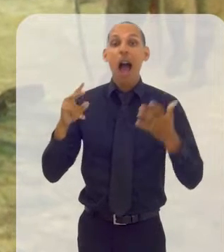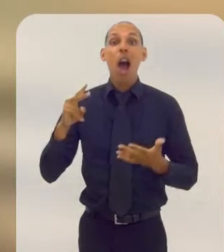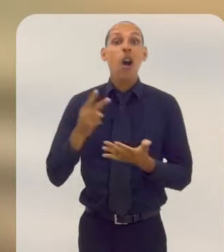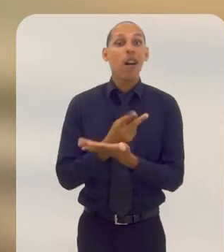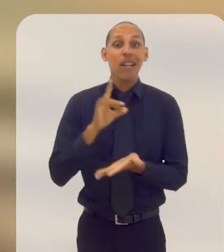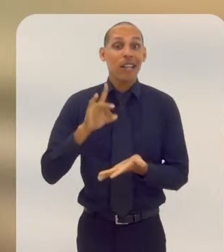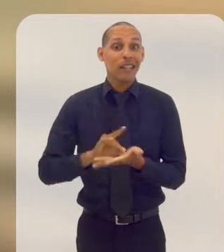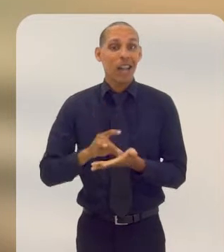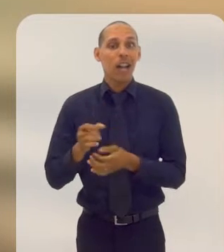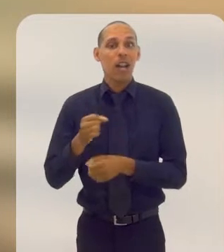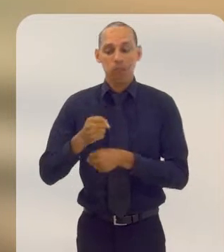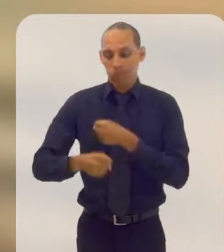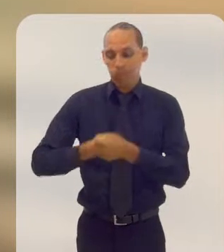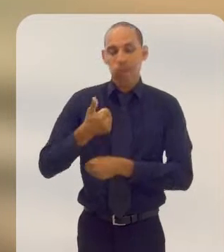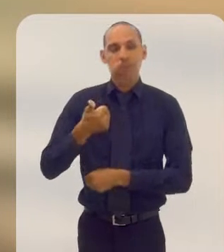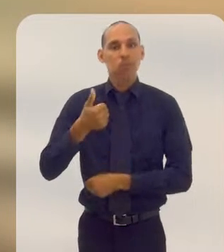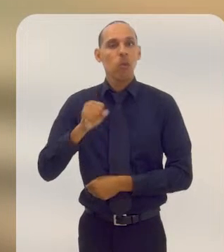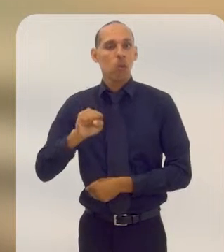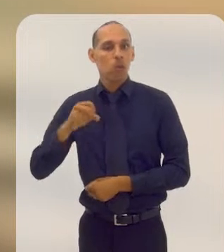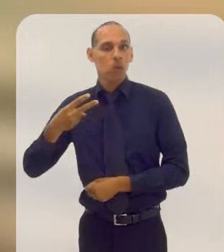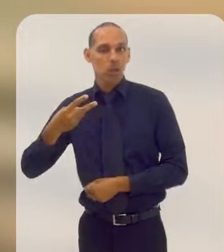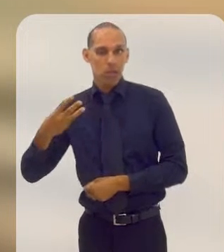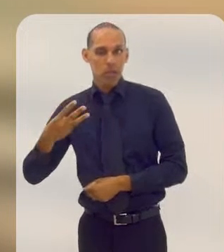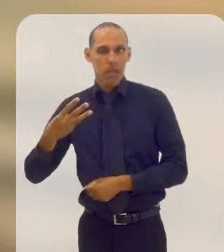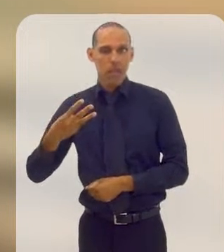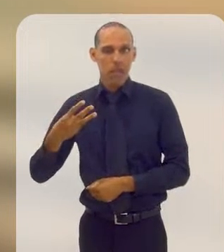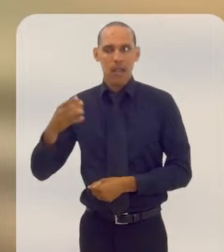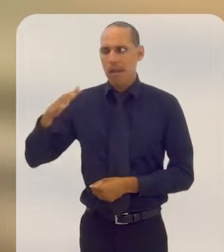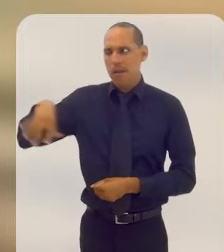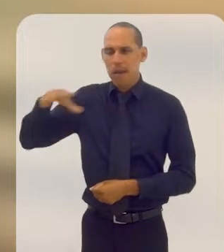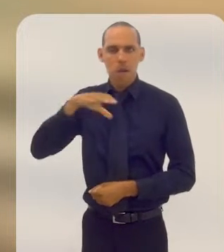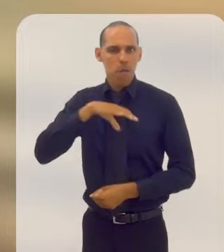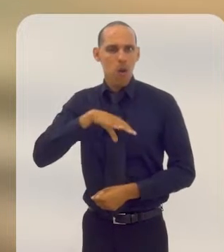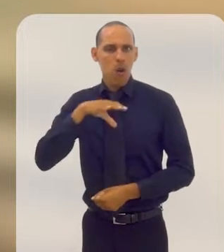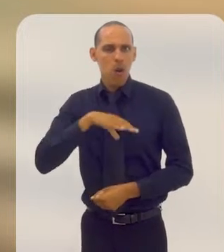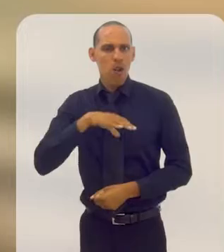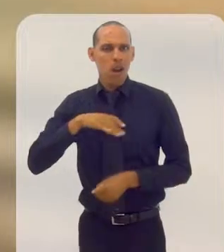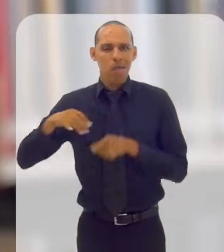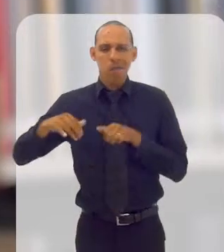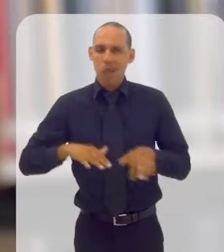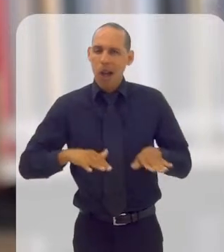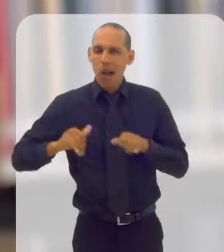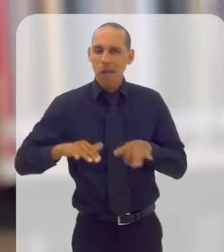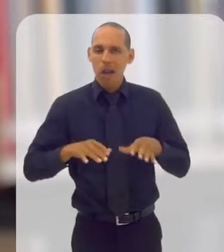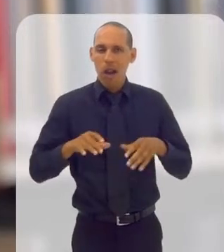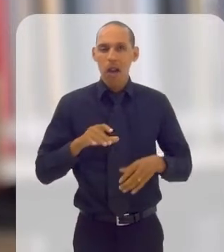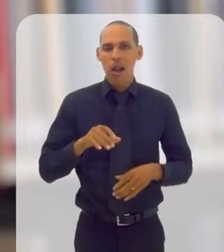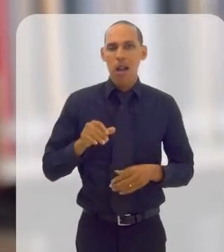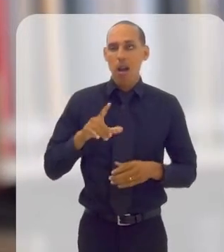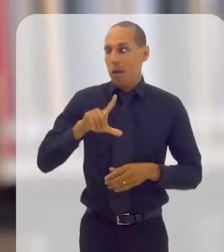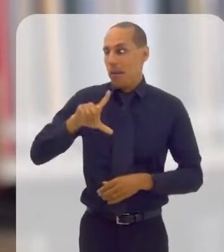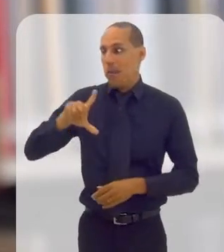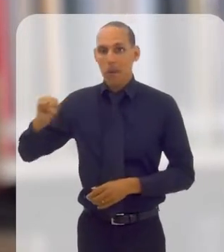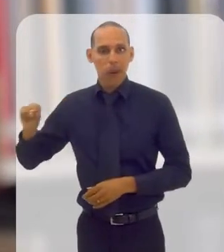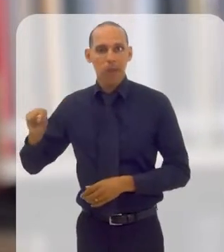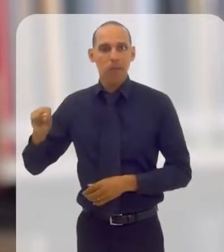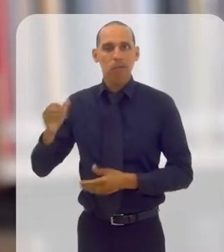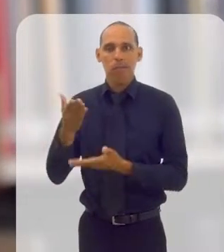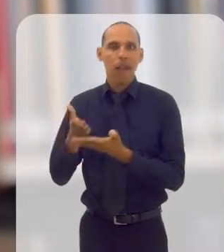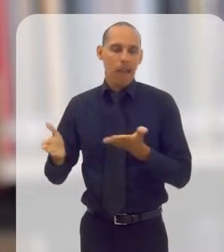em 1823, quando as tropas portuguesas foram definitivamente expulsas, nós temos exemplos